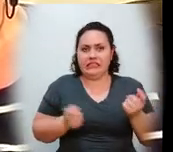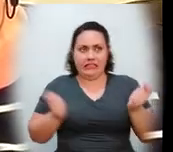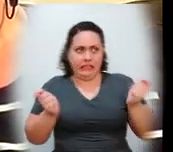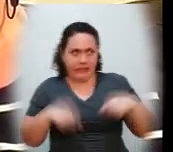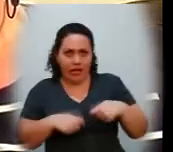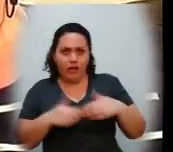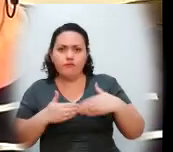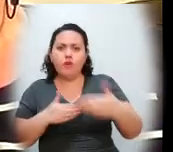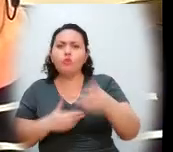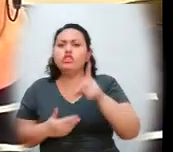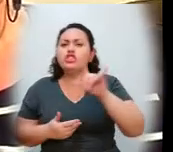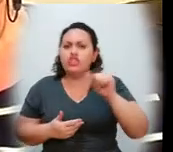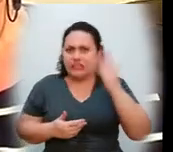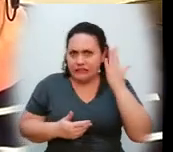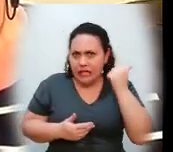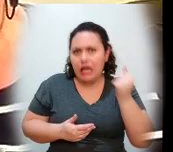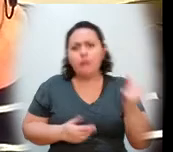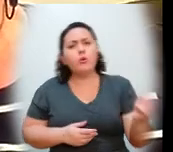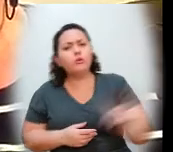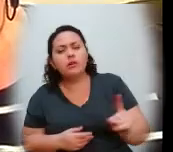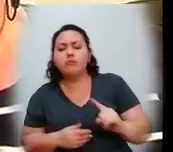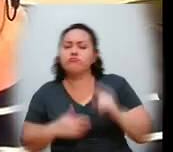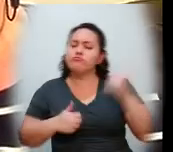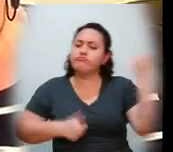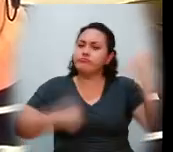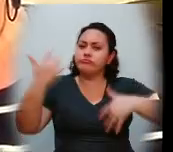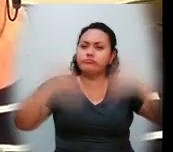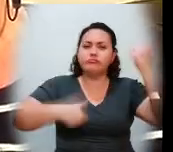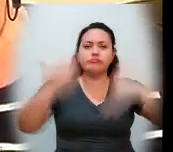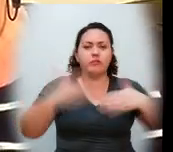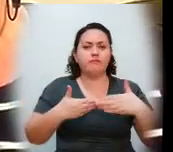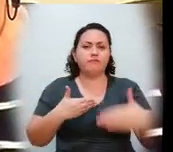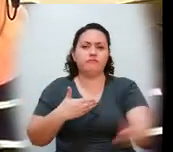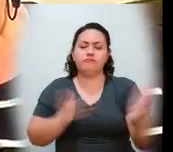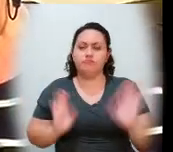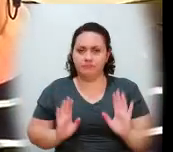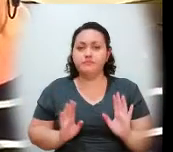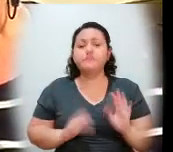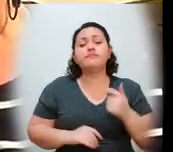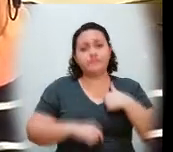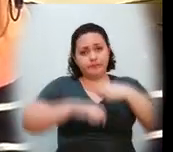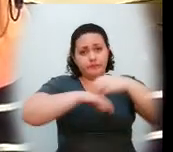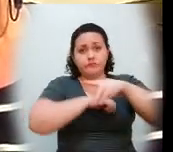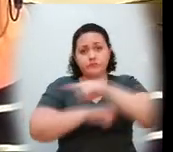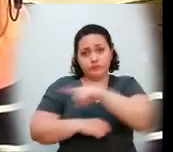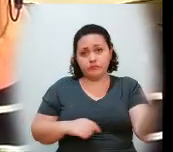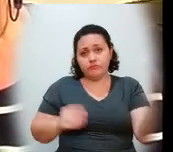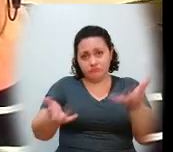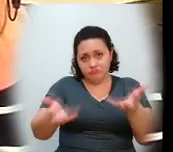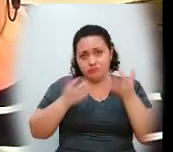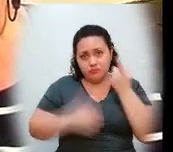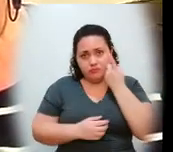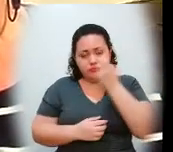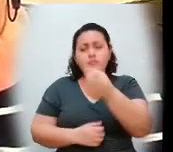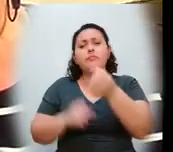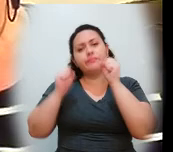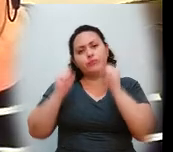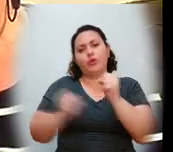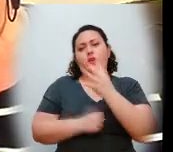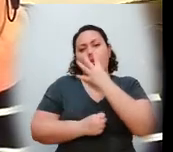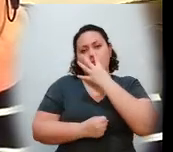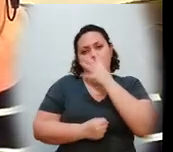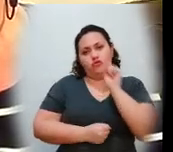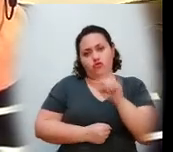de retorno, né, então eu sugiro realmente que para quem puder, que